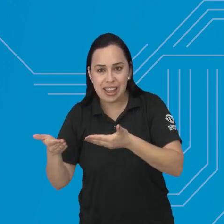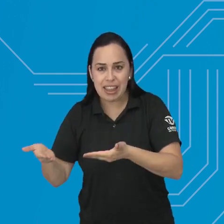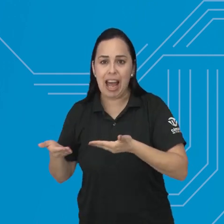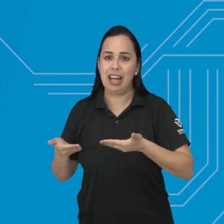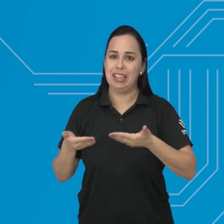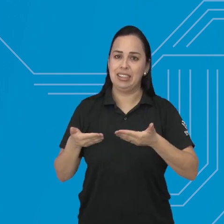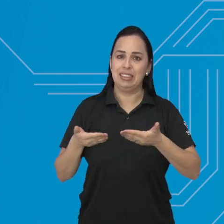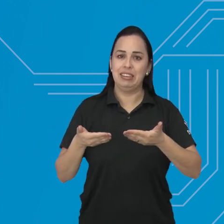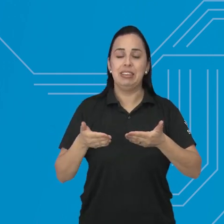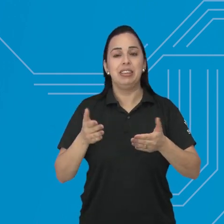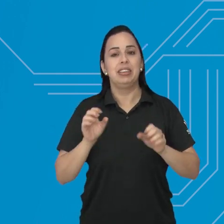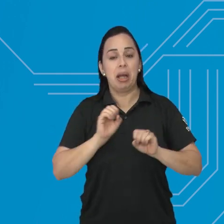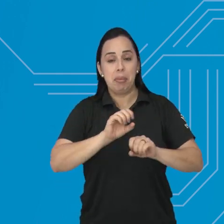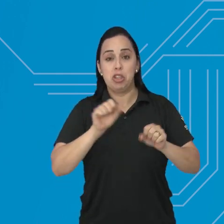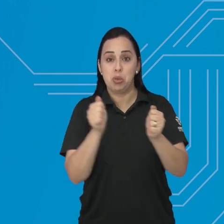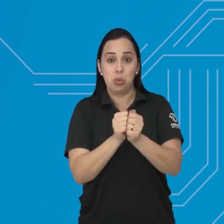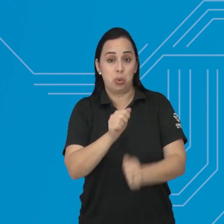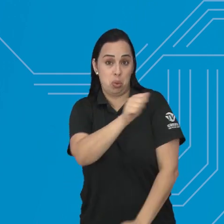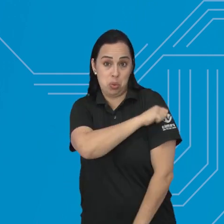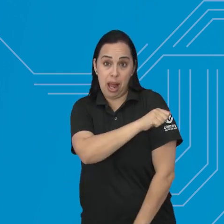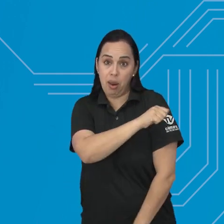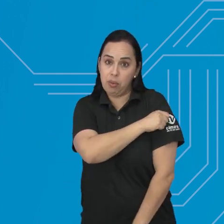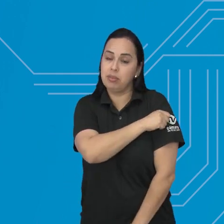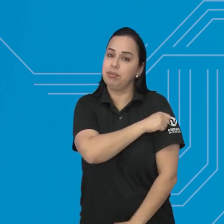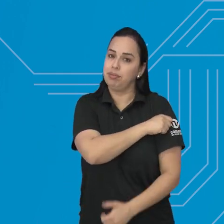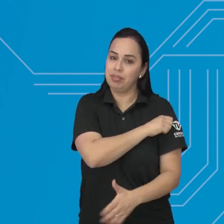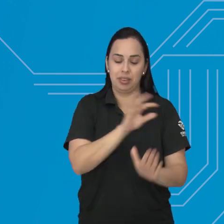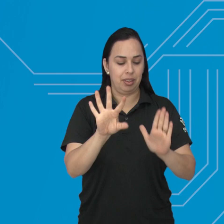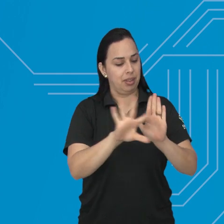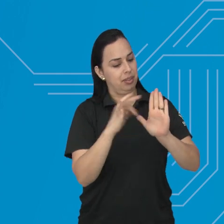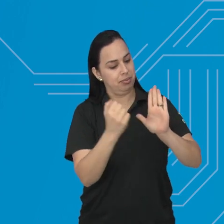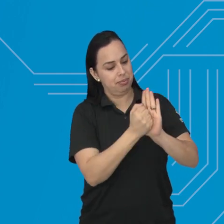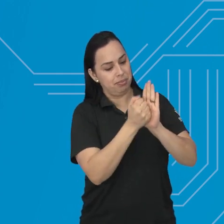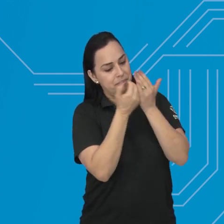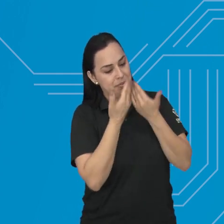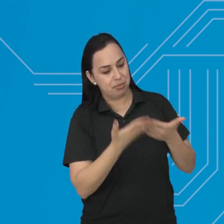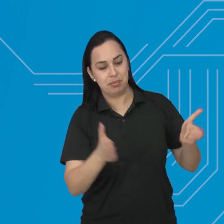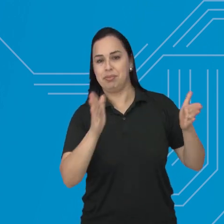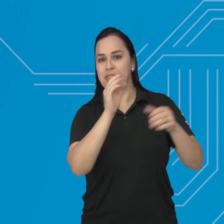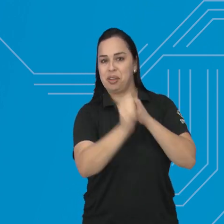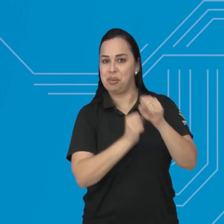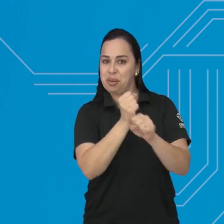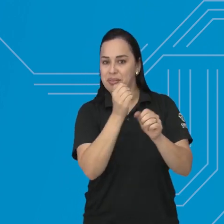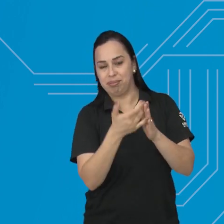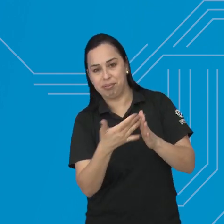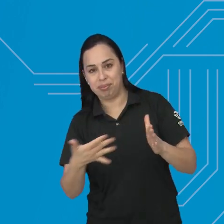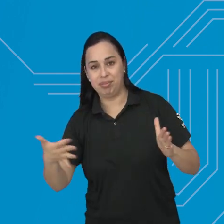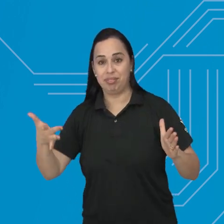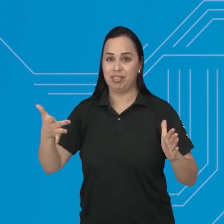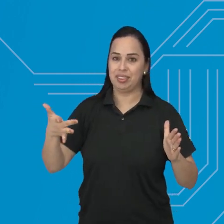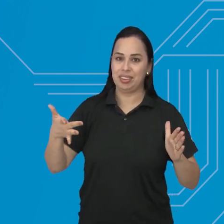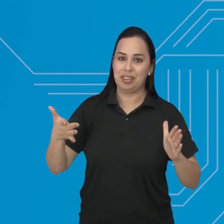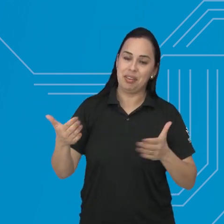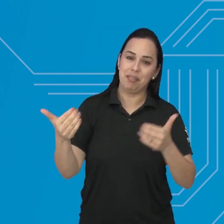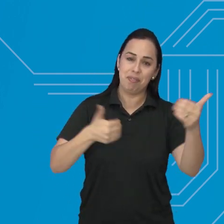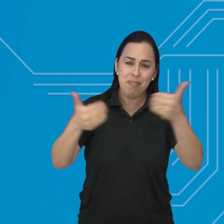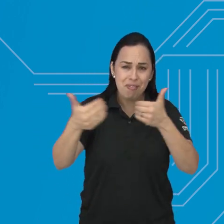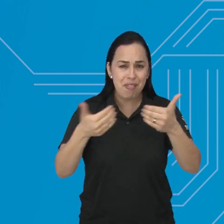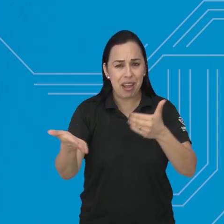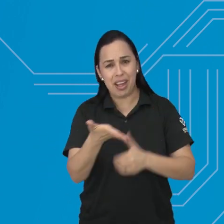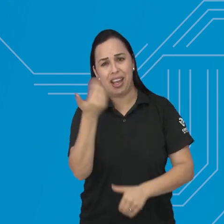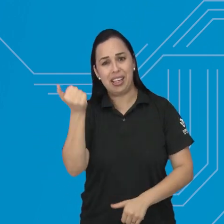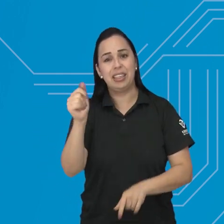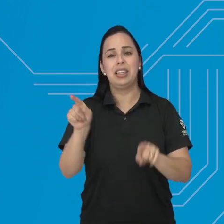guiada com os estudantes aqui no Legislativo. As inscrições ficam abertas ao longo de todo o ano. Então, participem. É